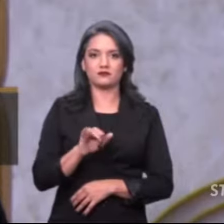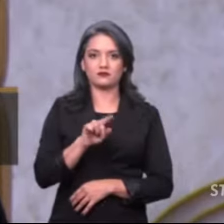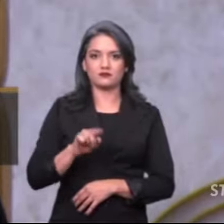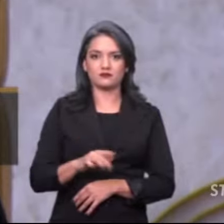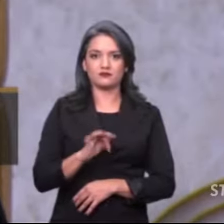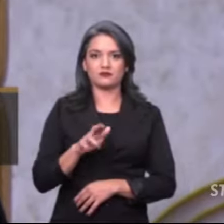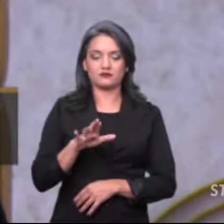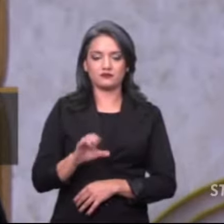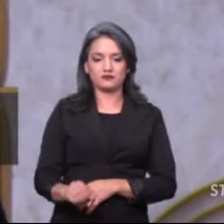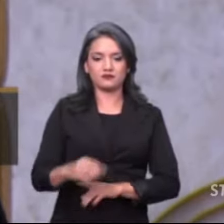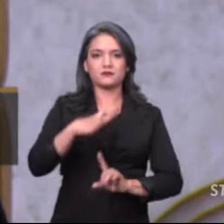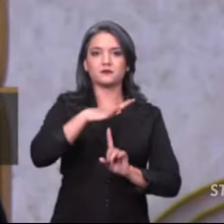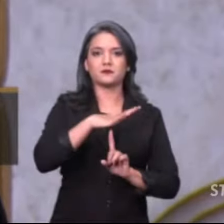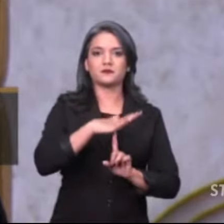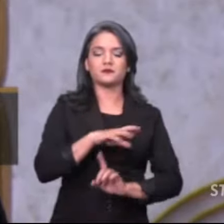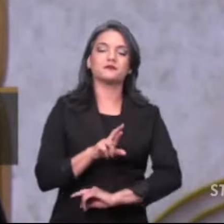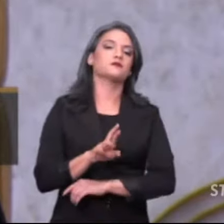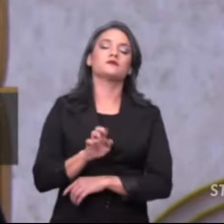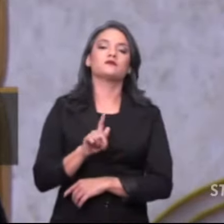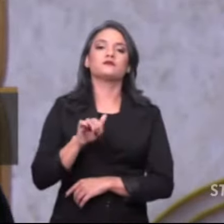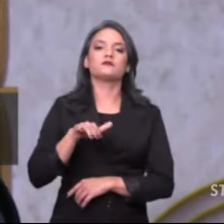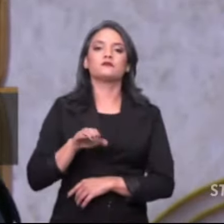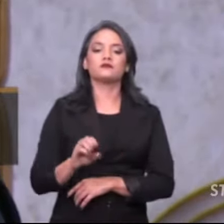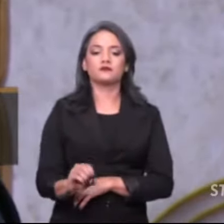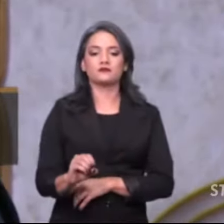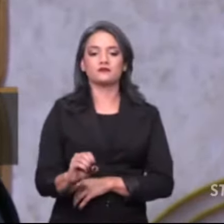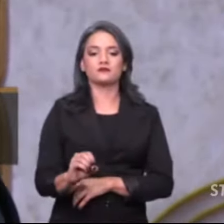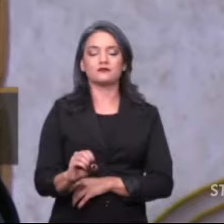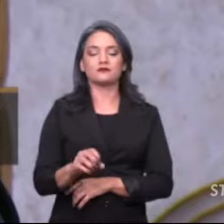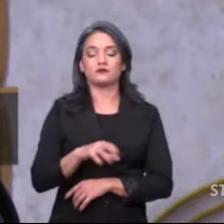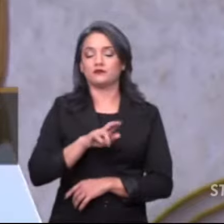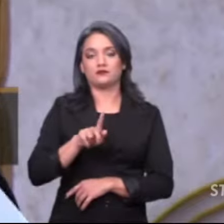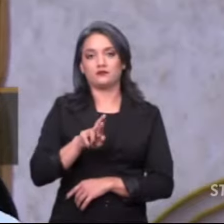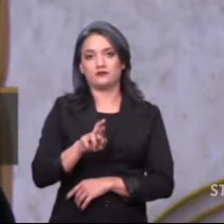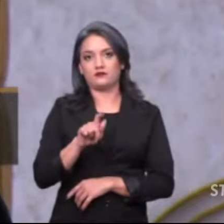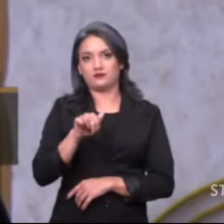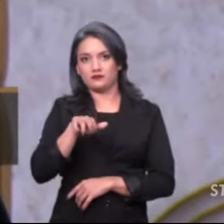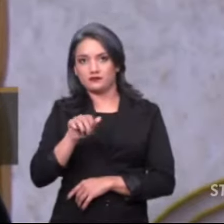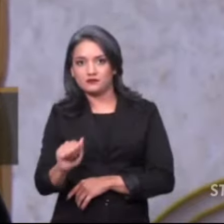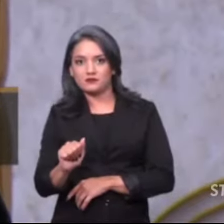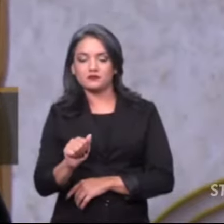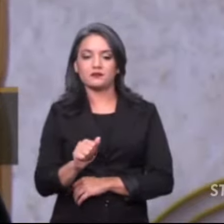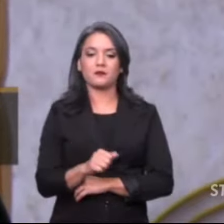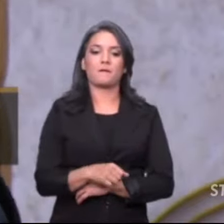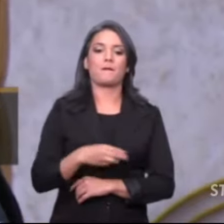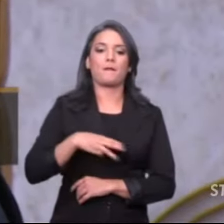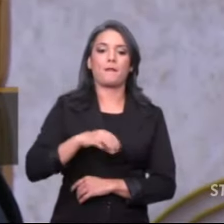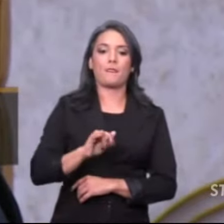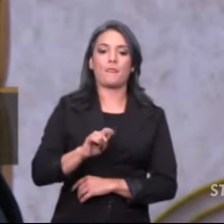Paraná, Regina Ferrari, Raduan Miguel Filho e...